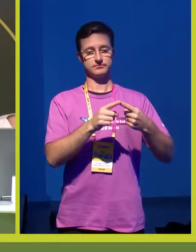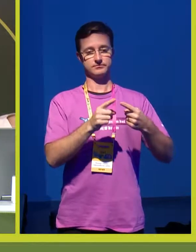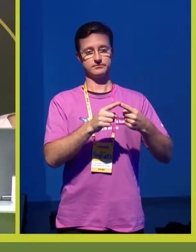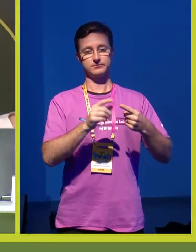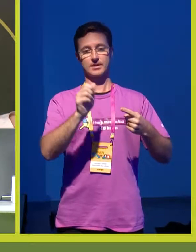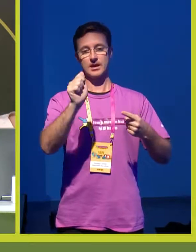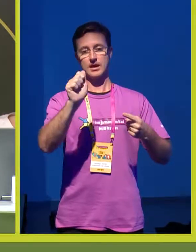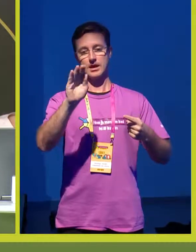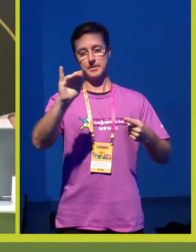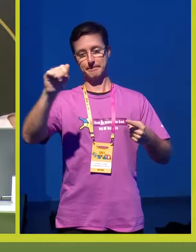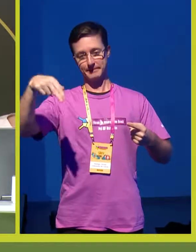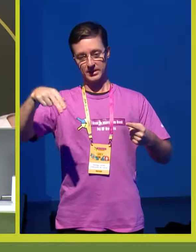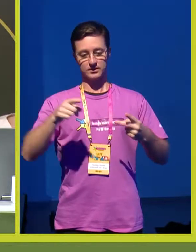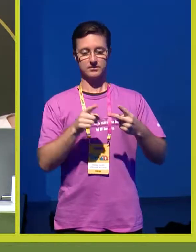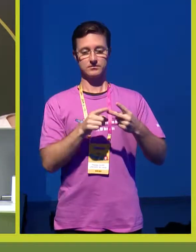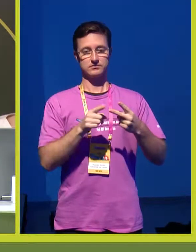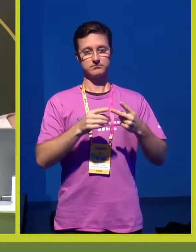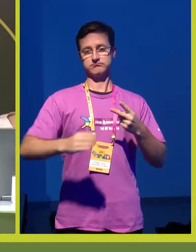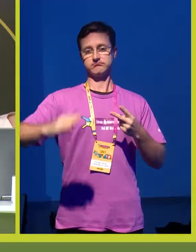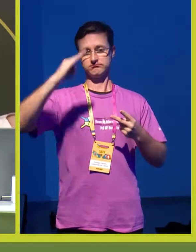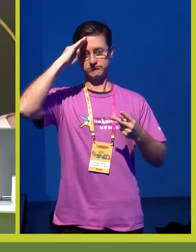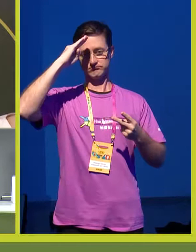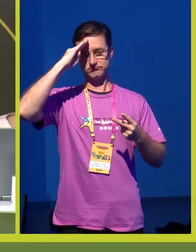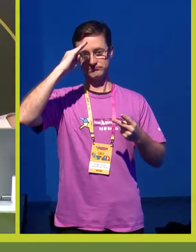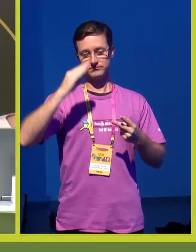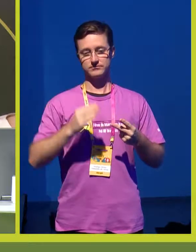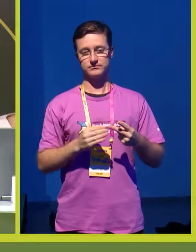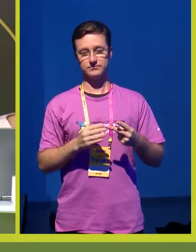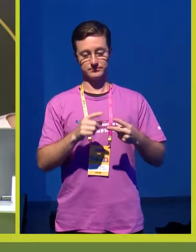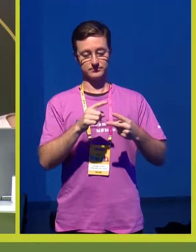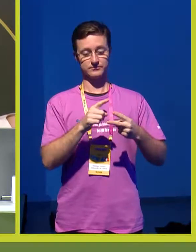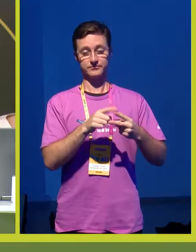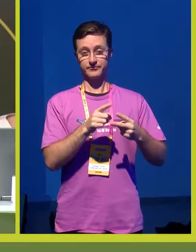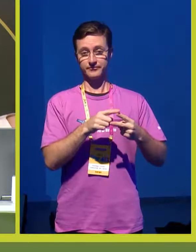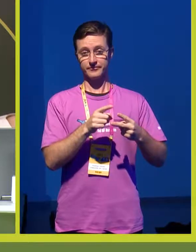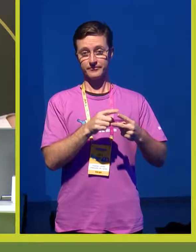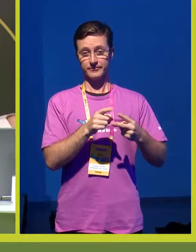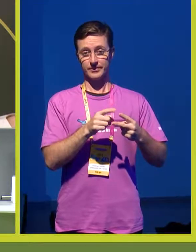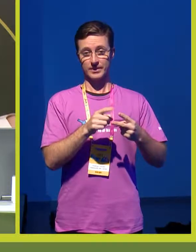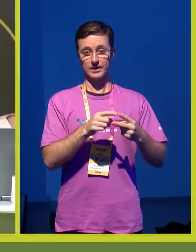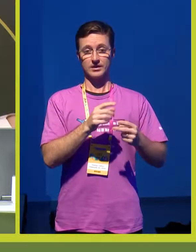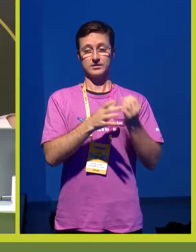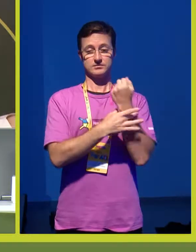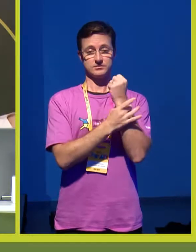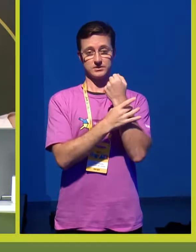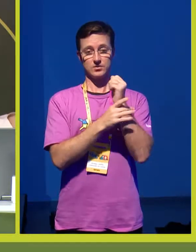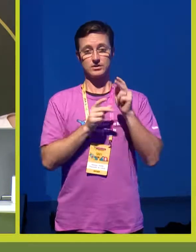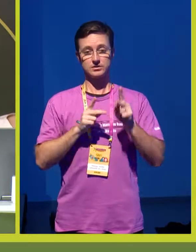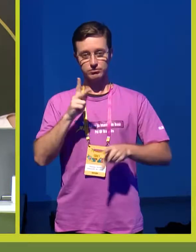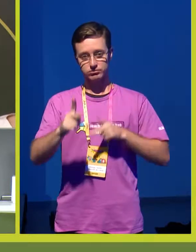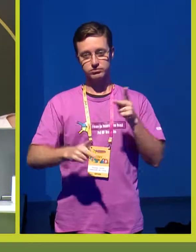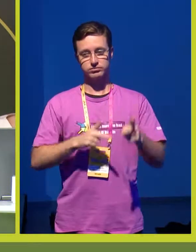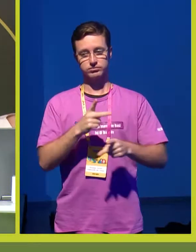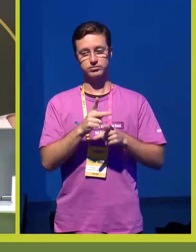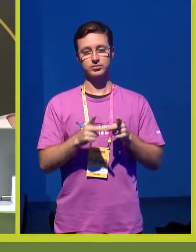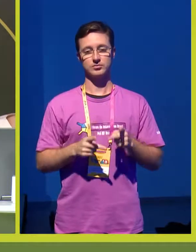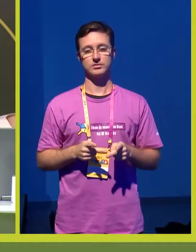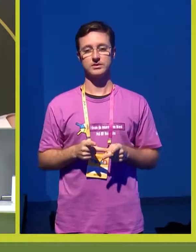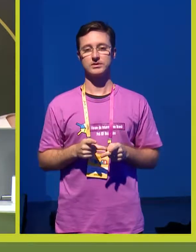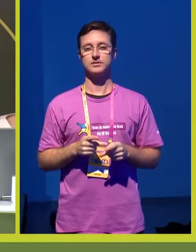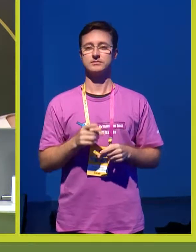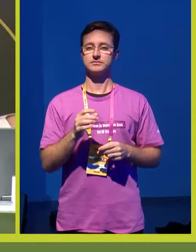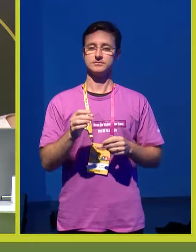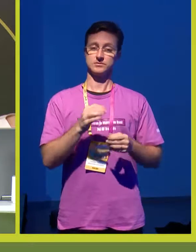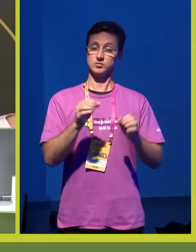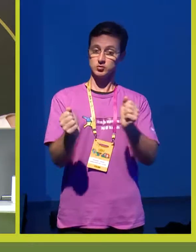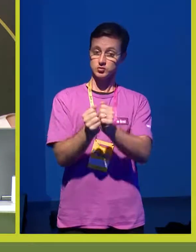a inteligência de segurança pública por departamentos específicos nas polícias, com